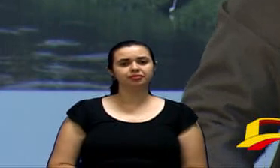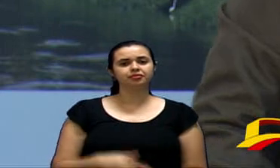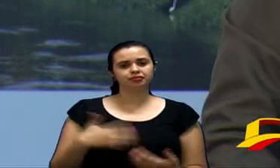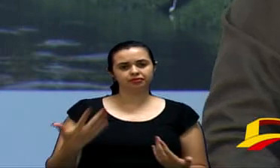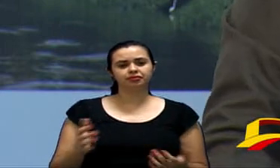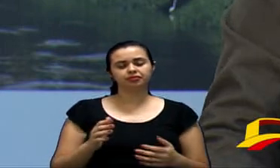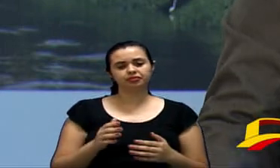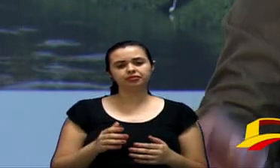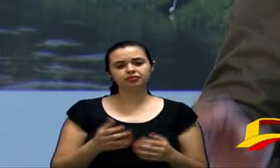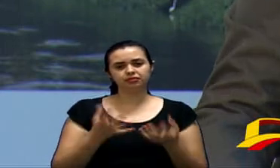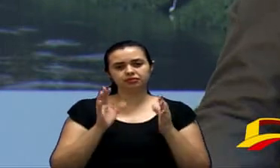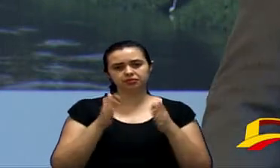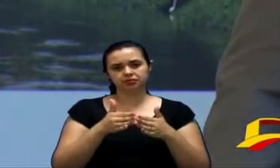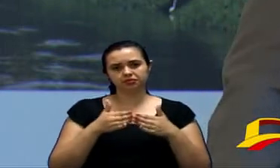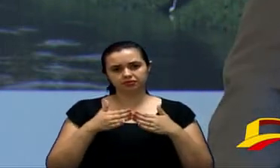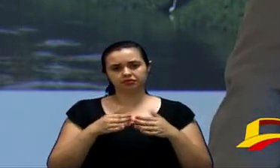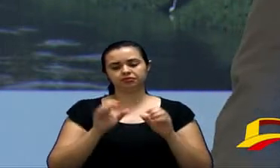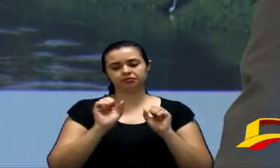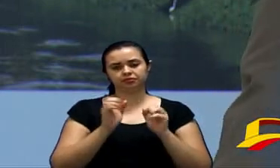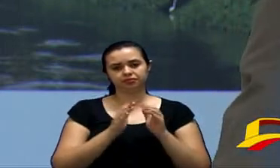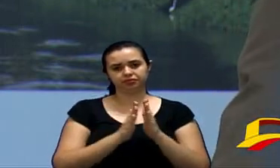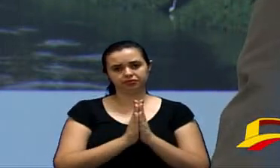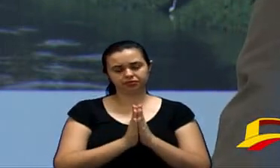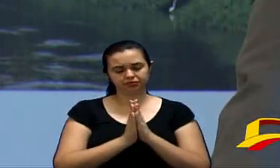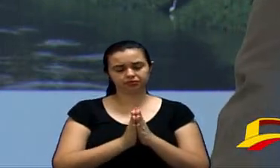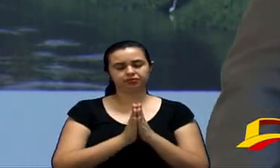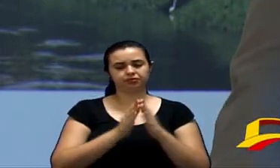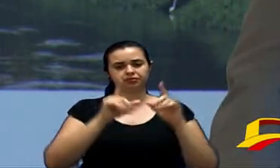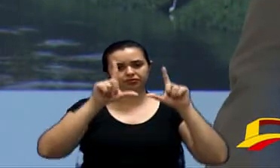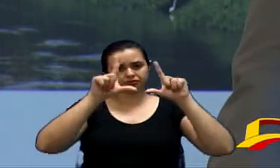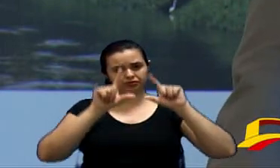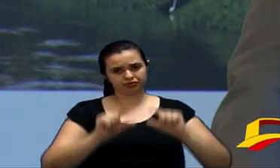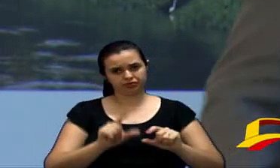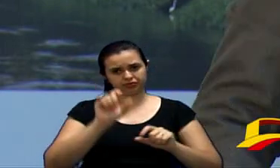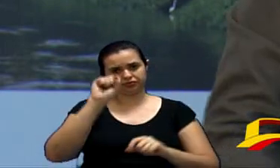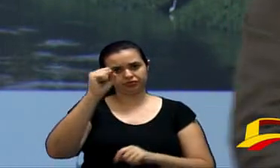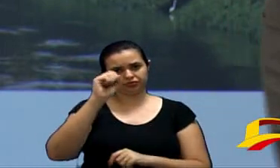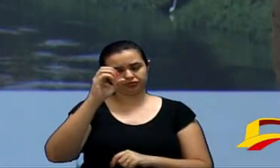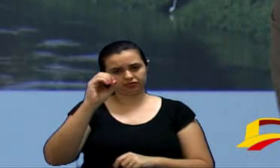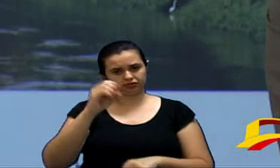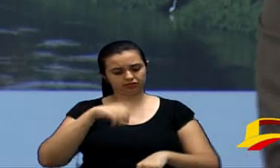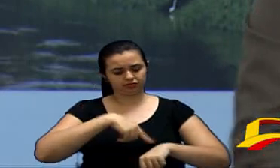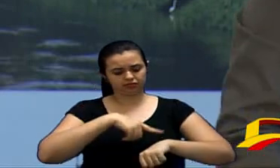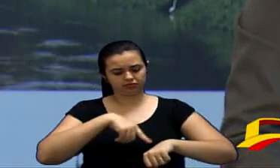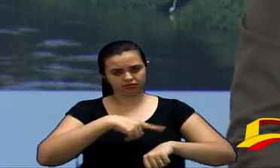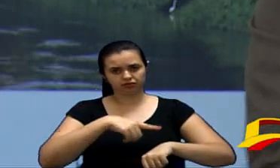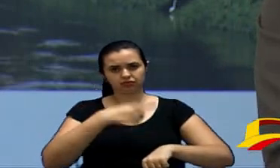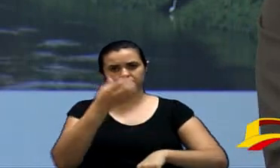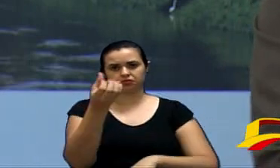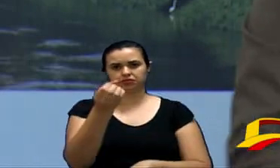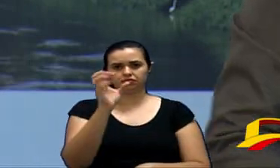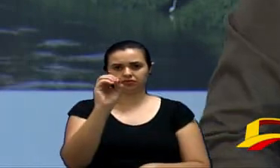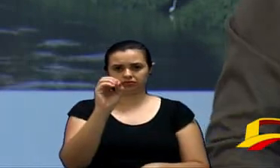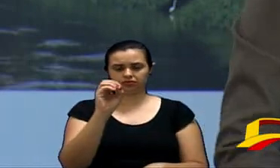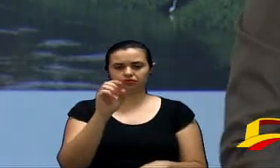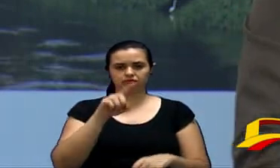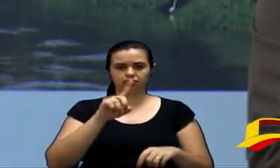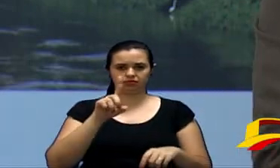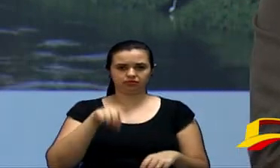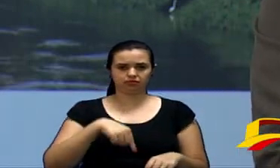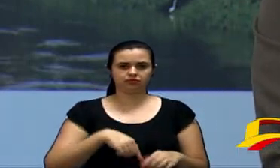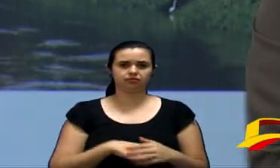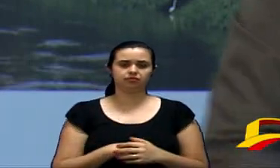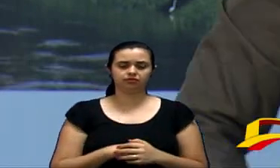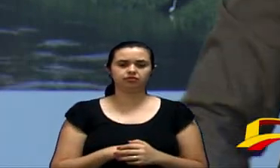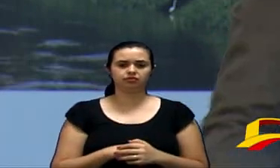1, diminuindo de 80 para 60 horas mensais, que daí vai suprir esse valor de R$140 mil, que